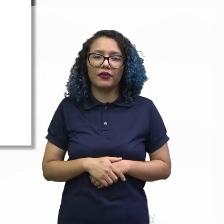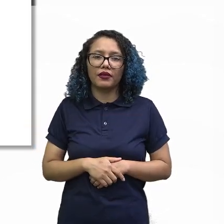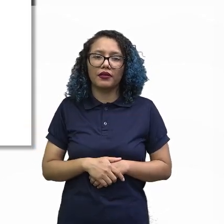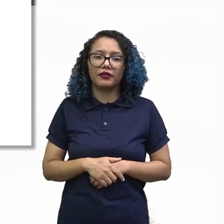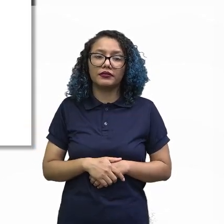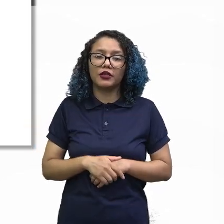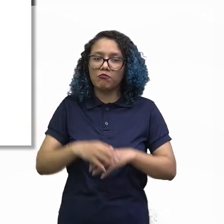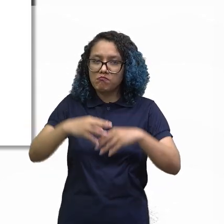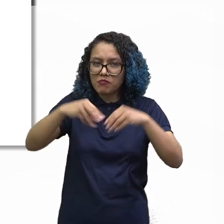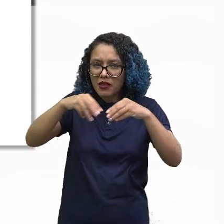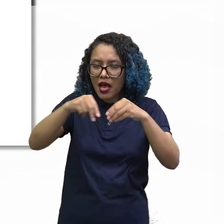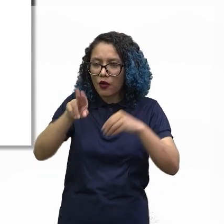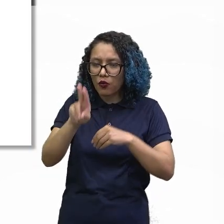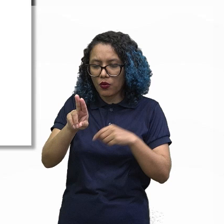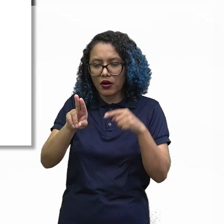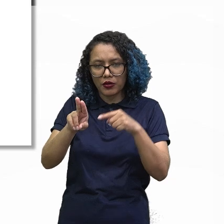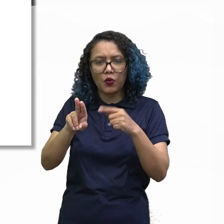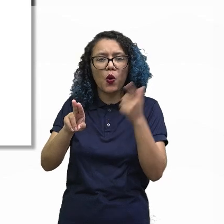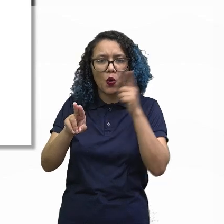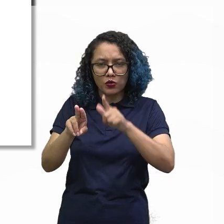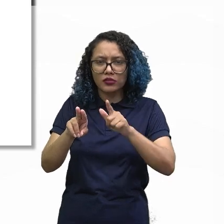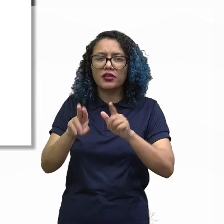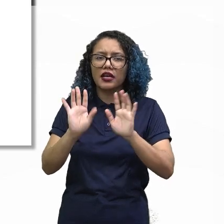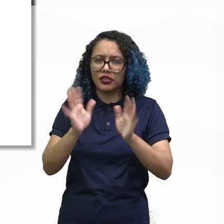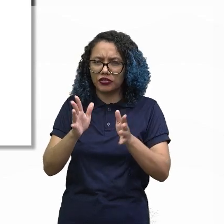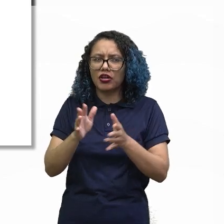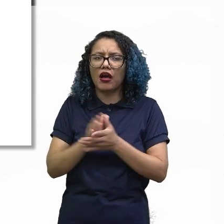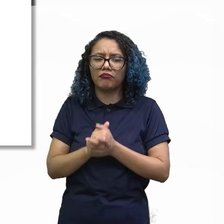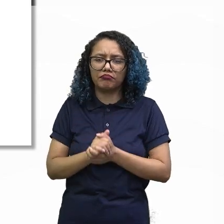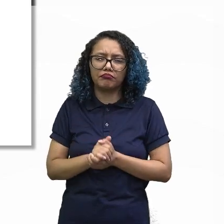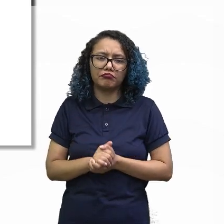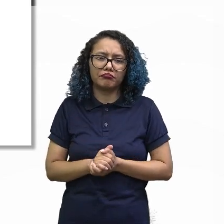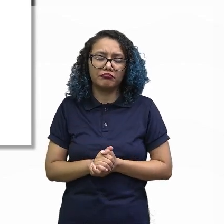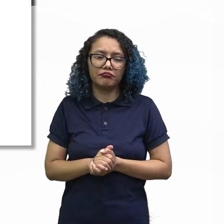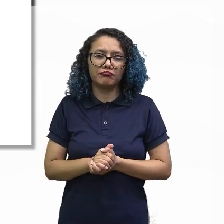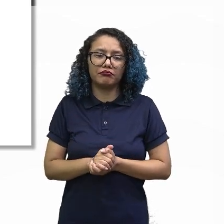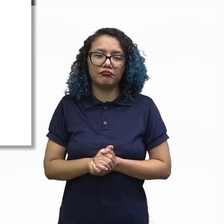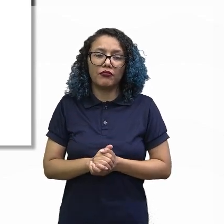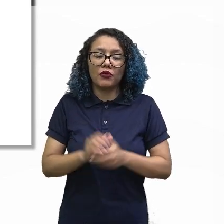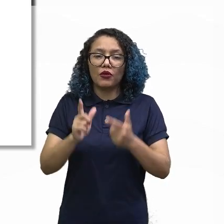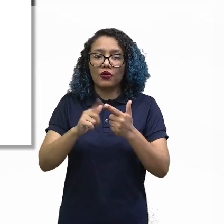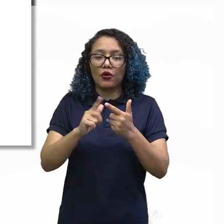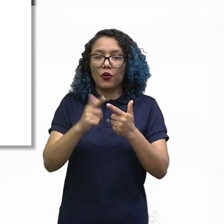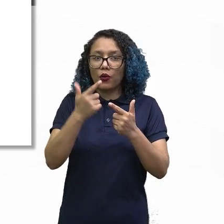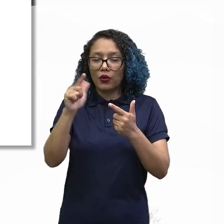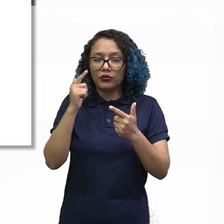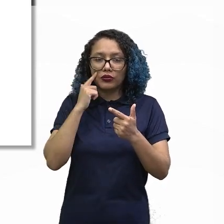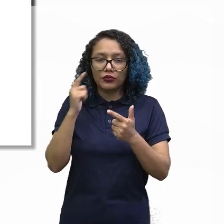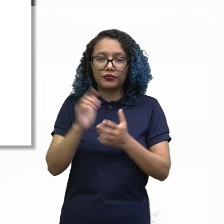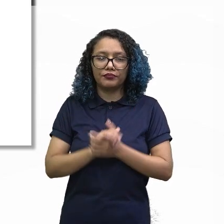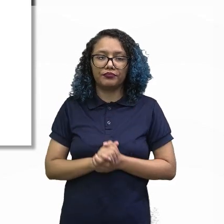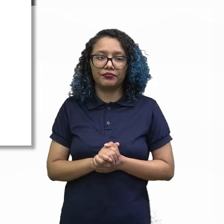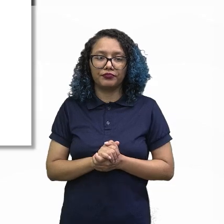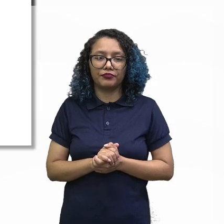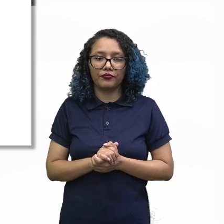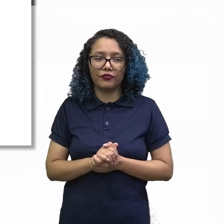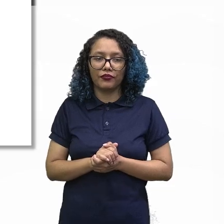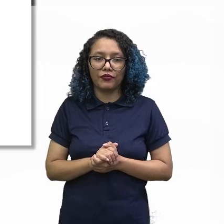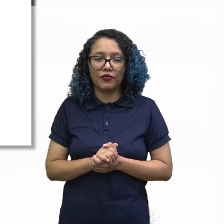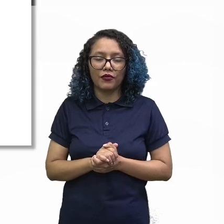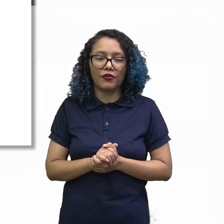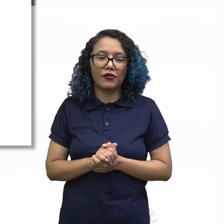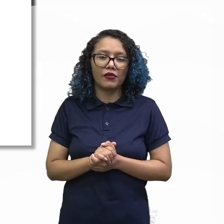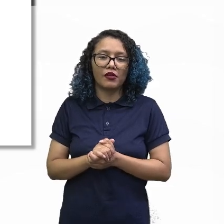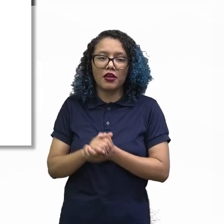de urânio aí retirado de minas. Outra vantagem, baixos custos de operação